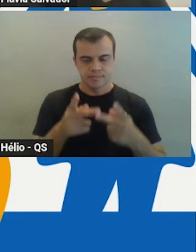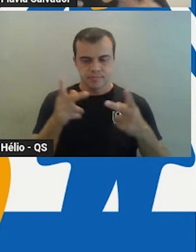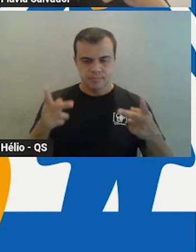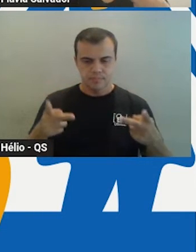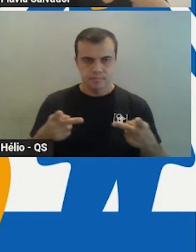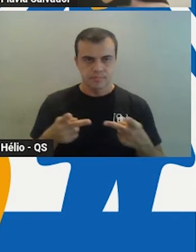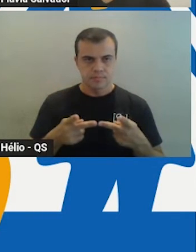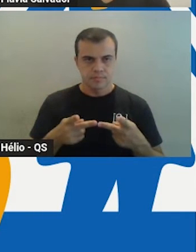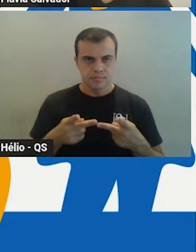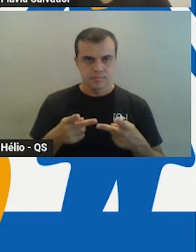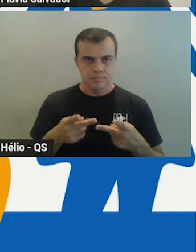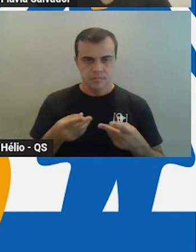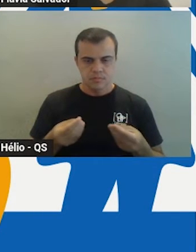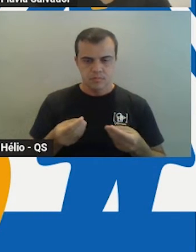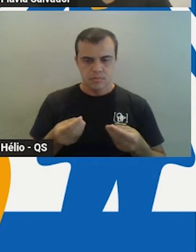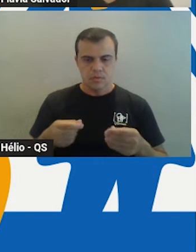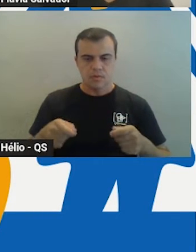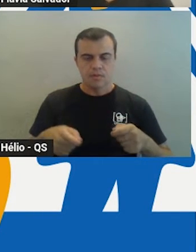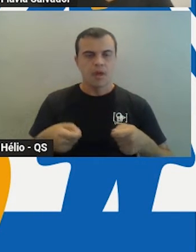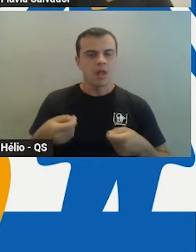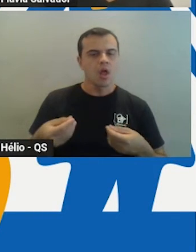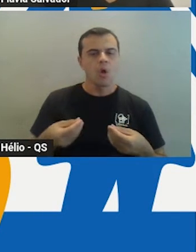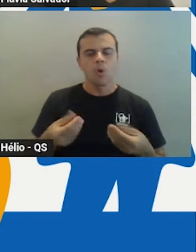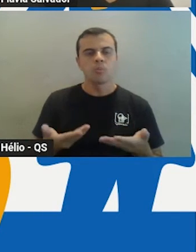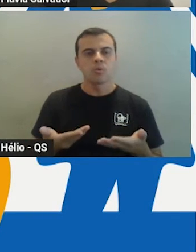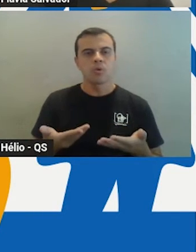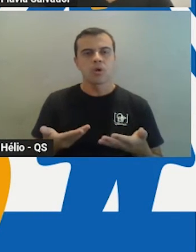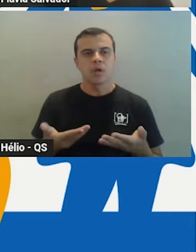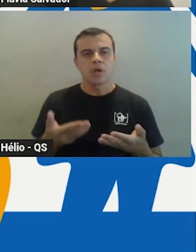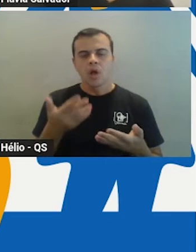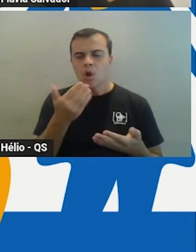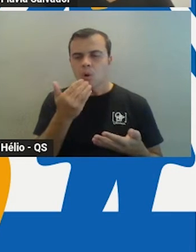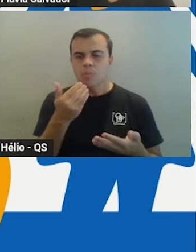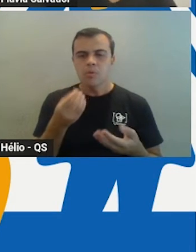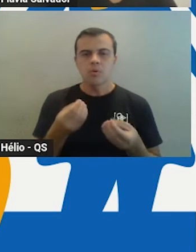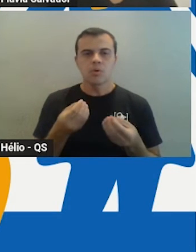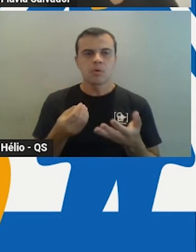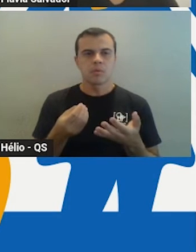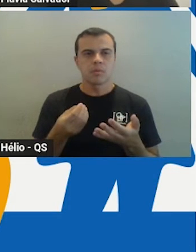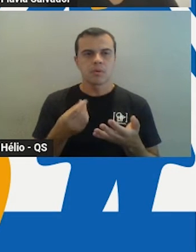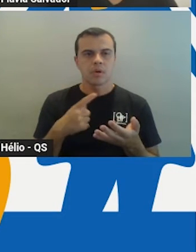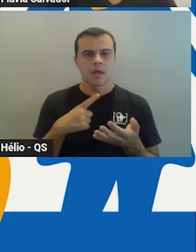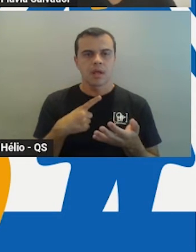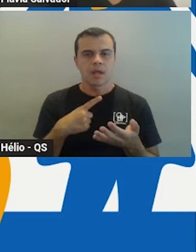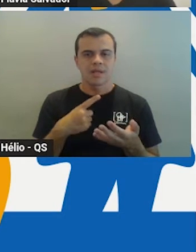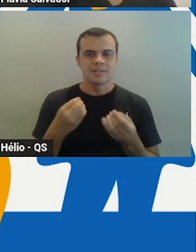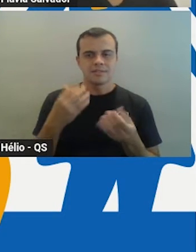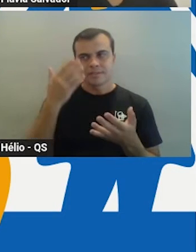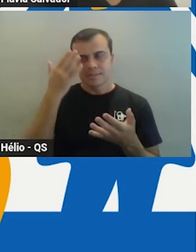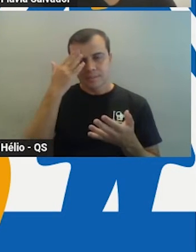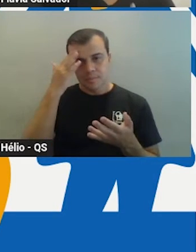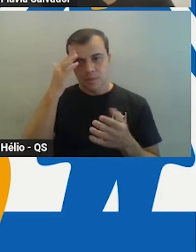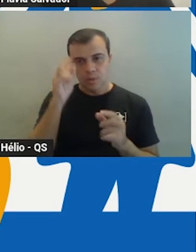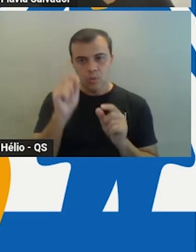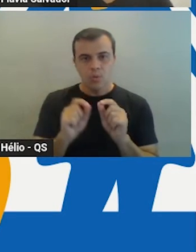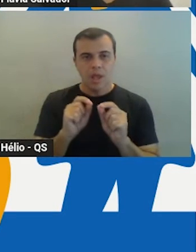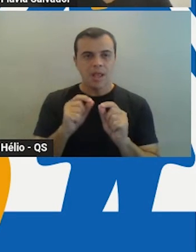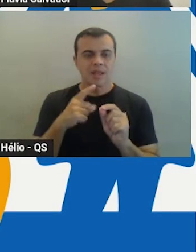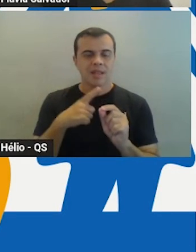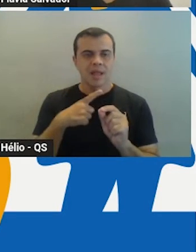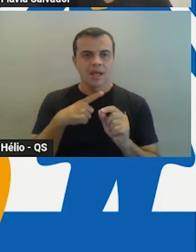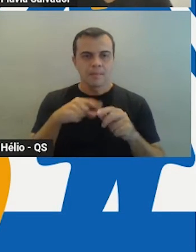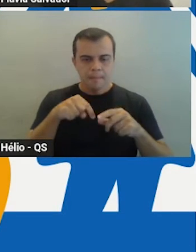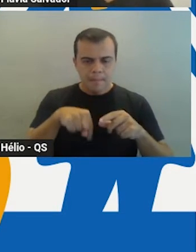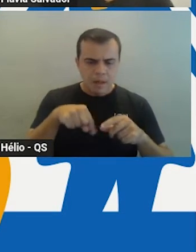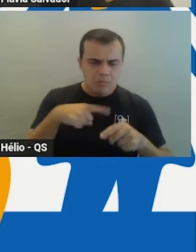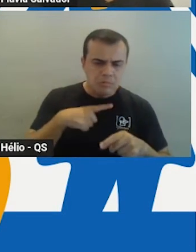aqui. O que eu vou fazer? Como que eu vou fazer para eu comer? Como que eu vou saber o que é que está no meu